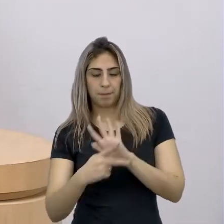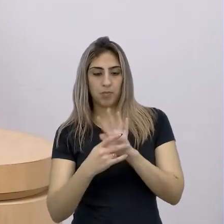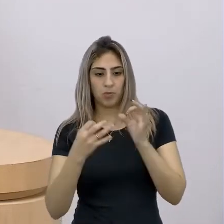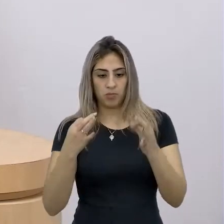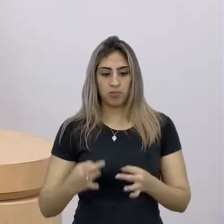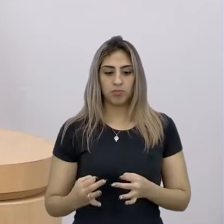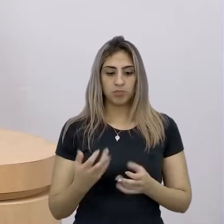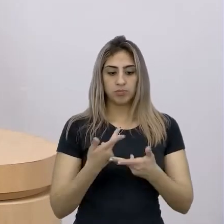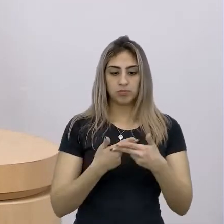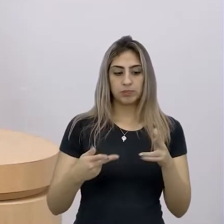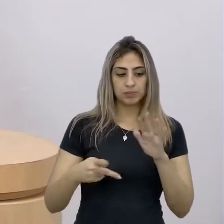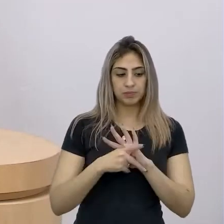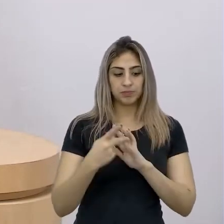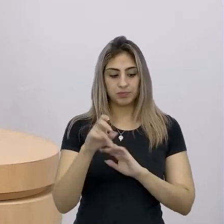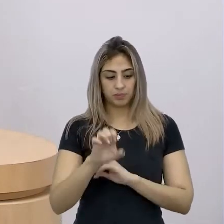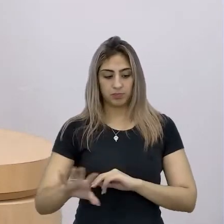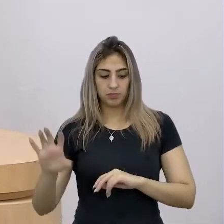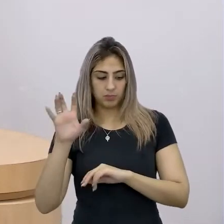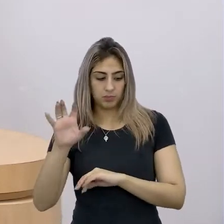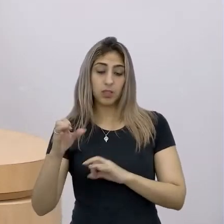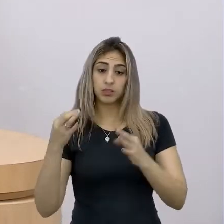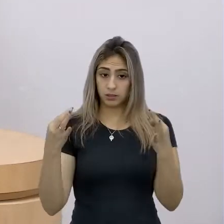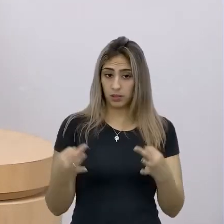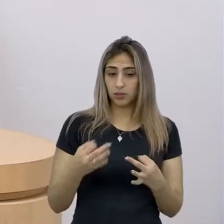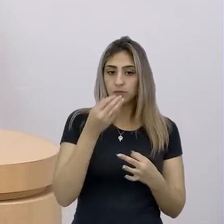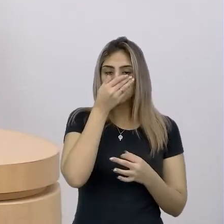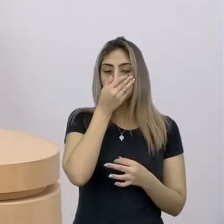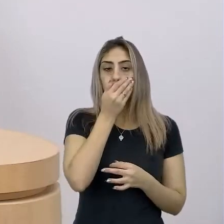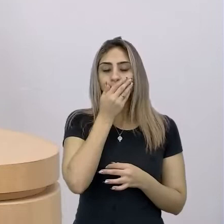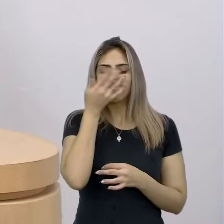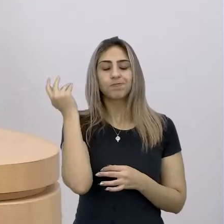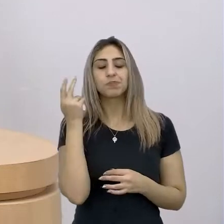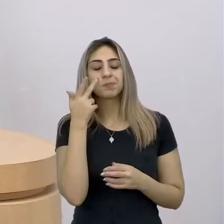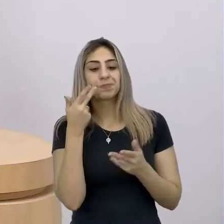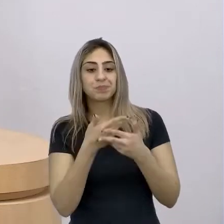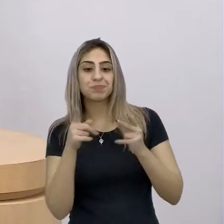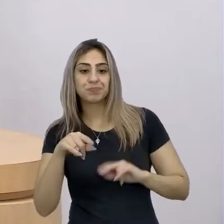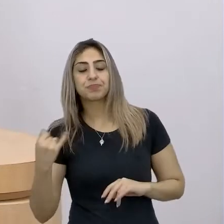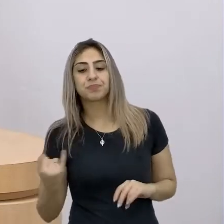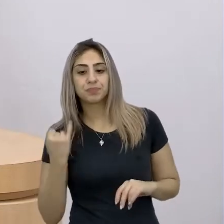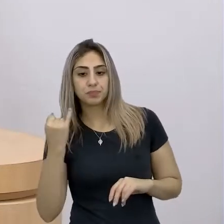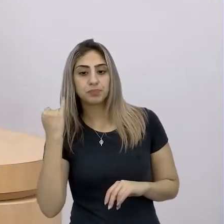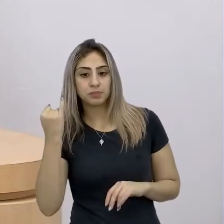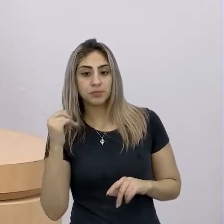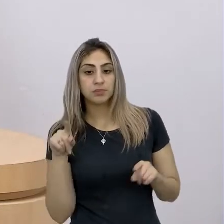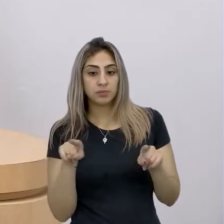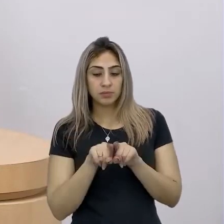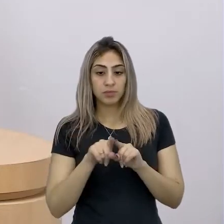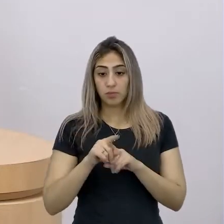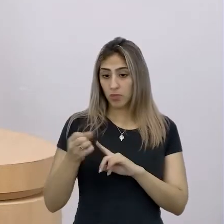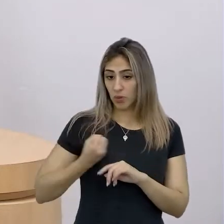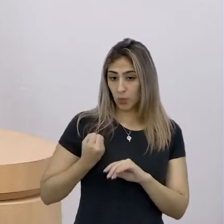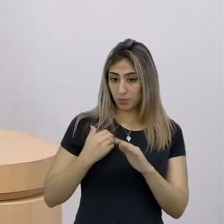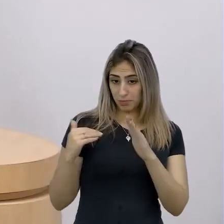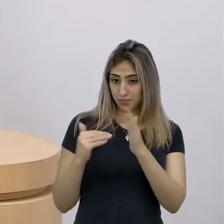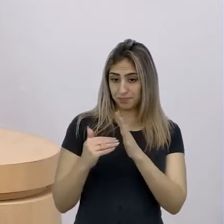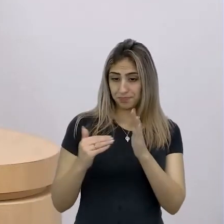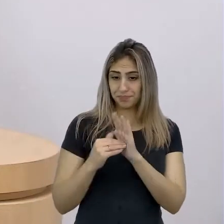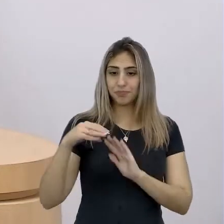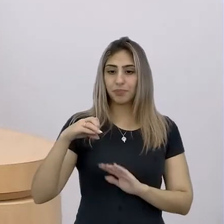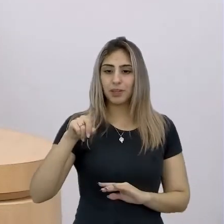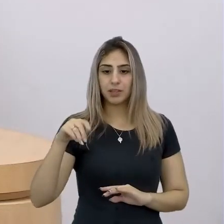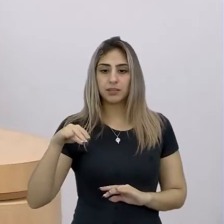de recursos para o seu próprio estado, tá certo? Então tá aí uma grande importância. E sobre esse número mínimo e máximo